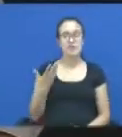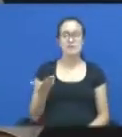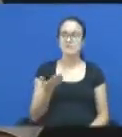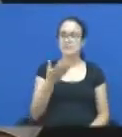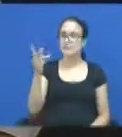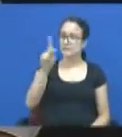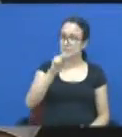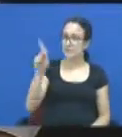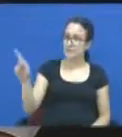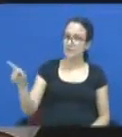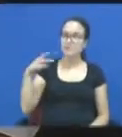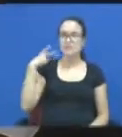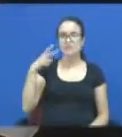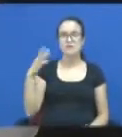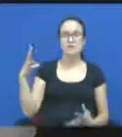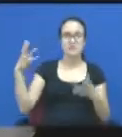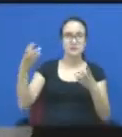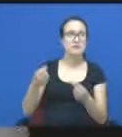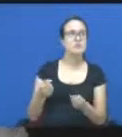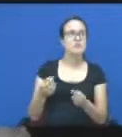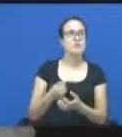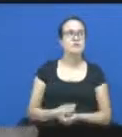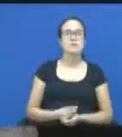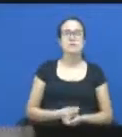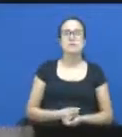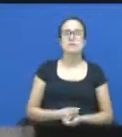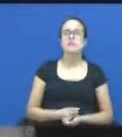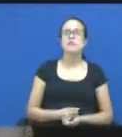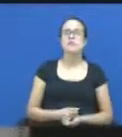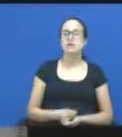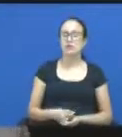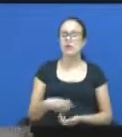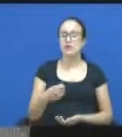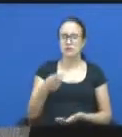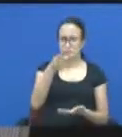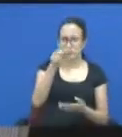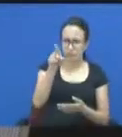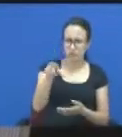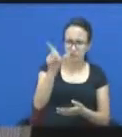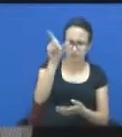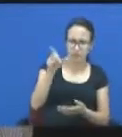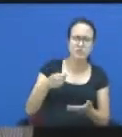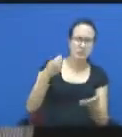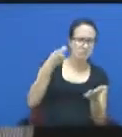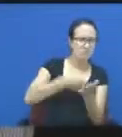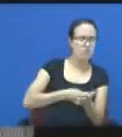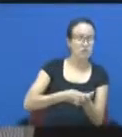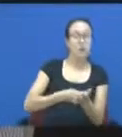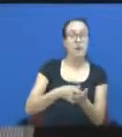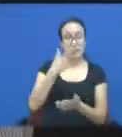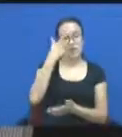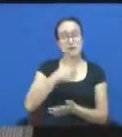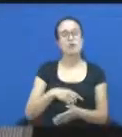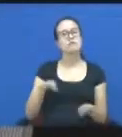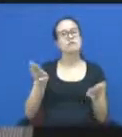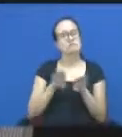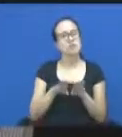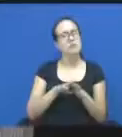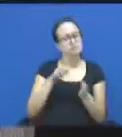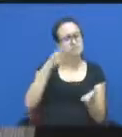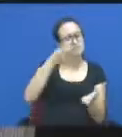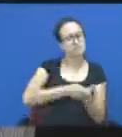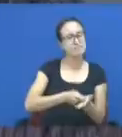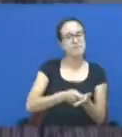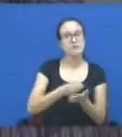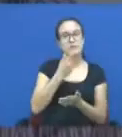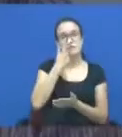presente. Inclusive, pastor, o senhor tem cobrado e eu quero aproveitar e cobrar também. Cobrando atendimento no banco.